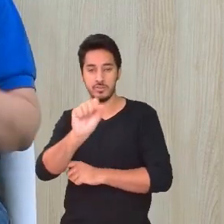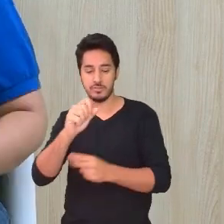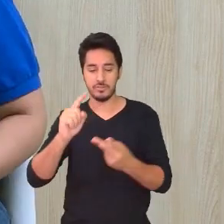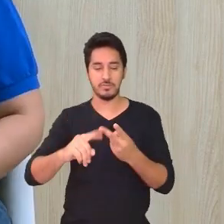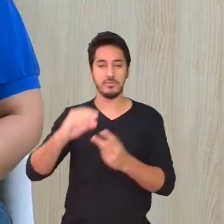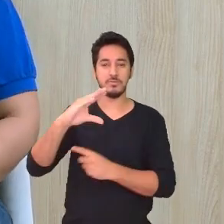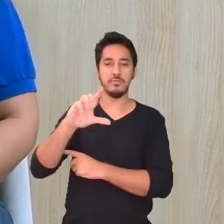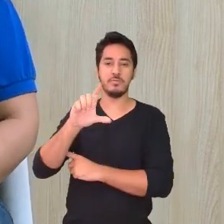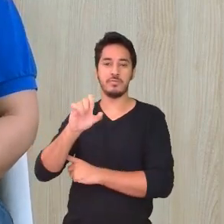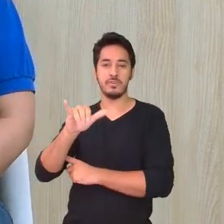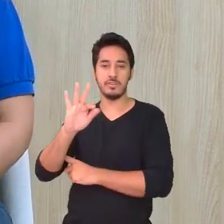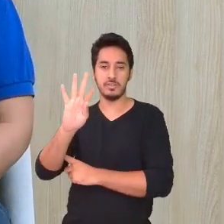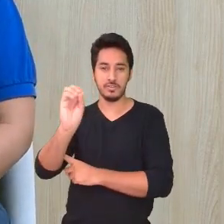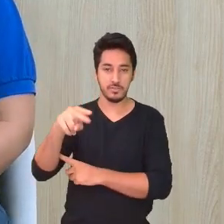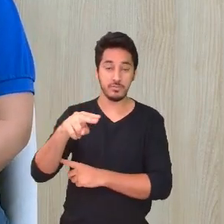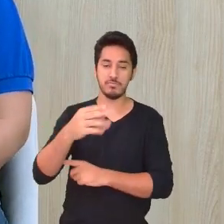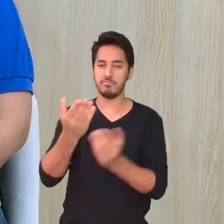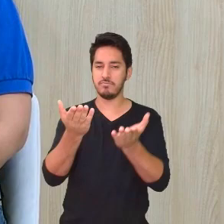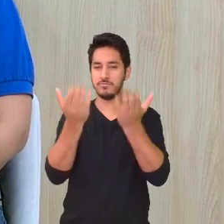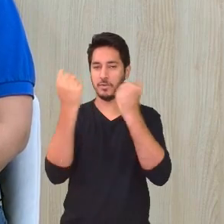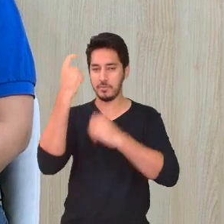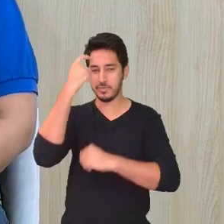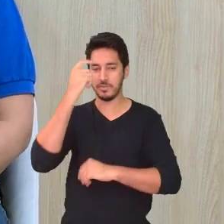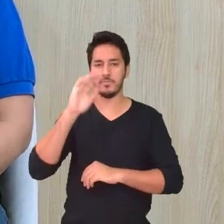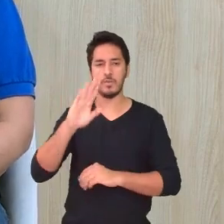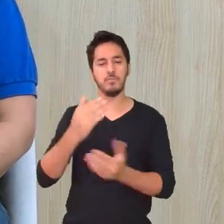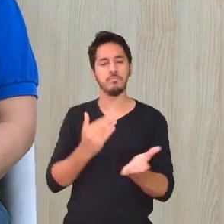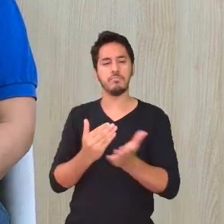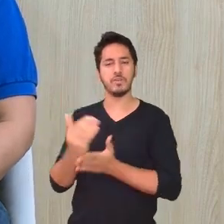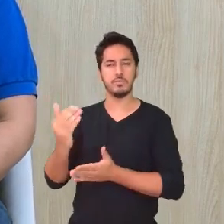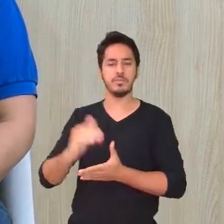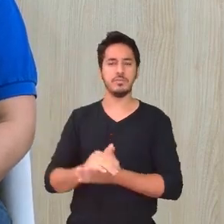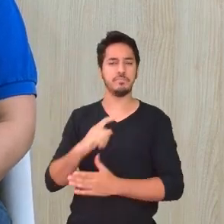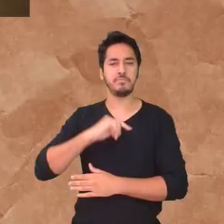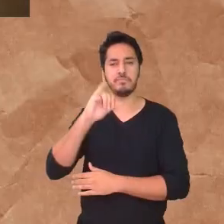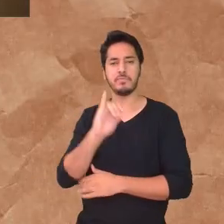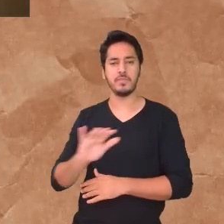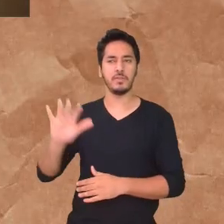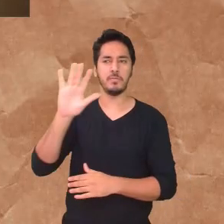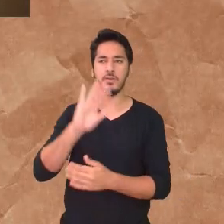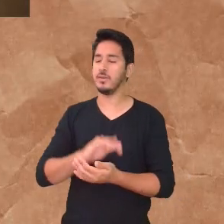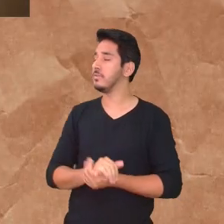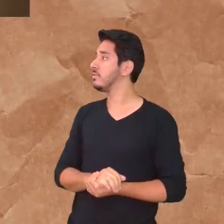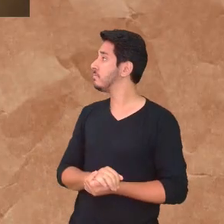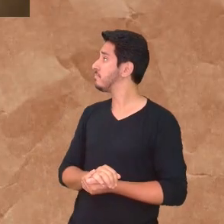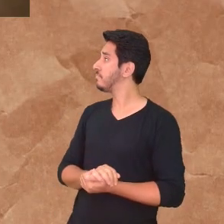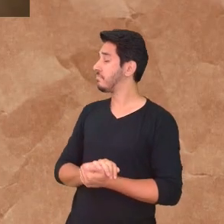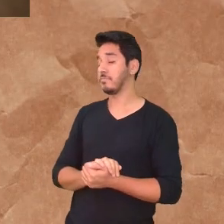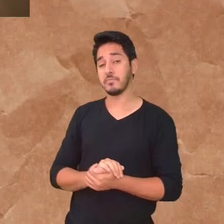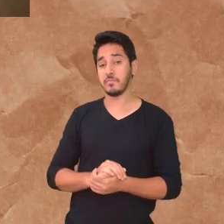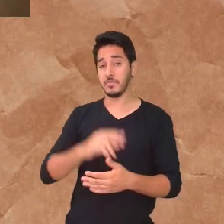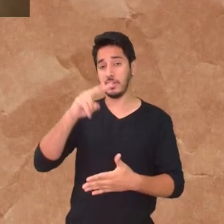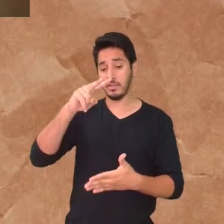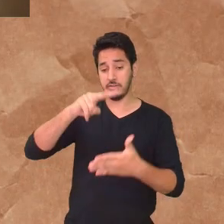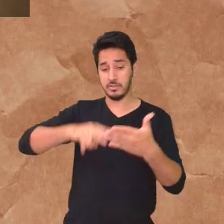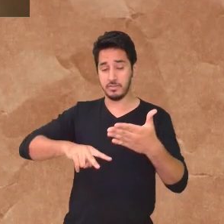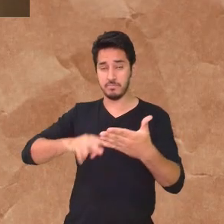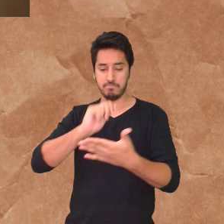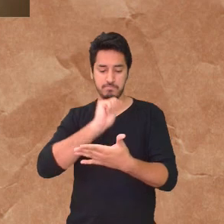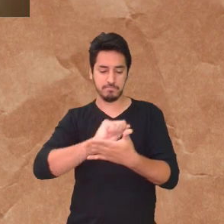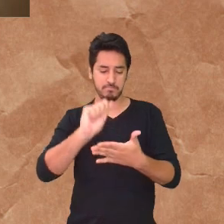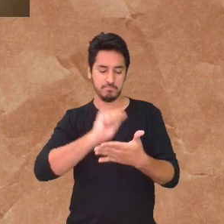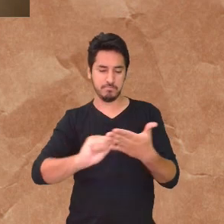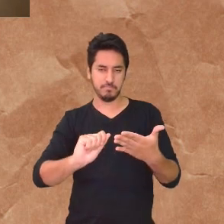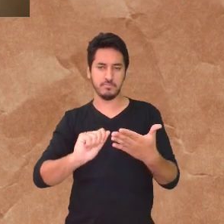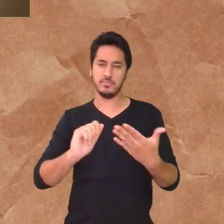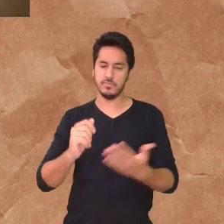vamos embora pensar com a gente. Para começar, a gente está aí ó, na imagem, ler e escrever. A gente aprende, Tiago,